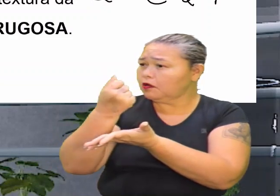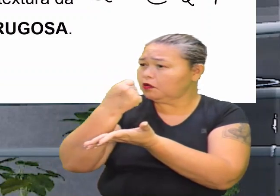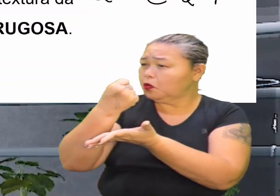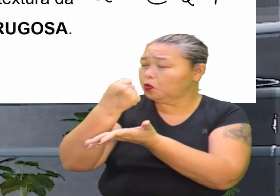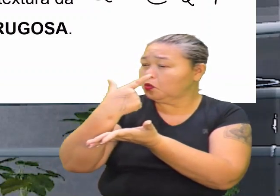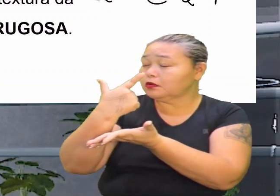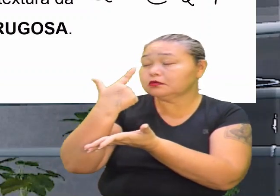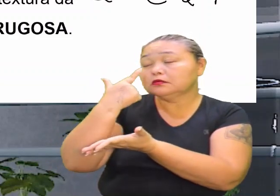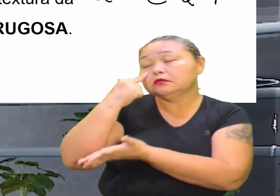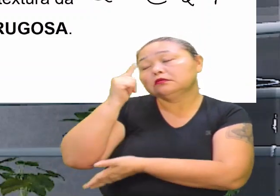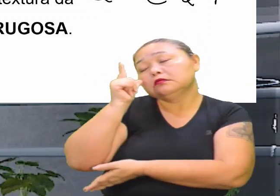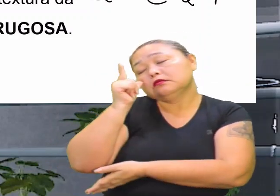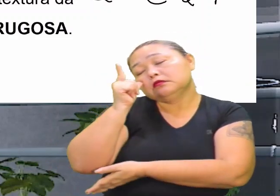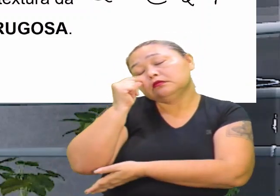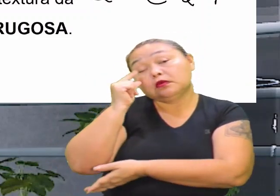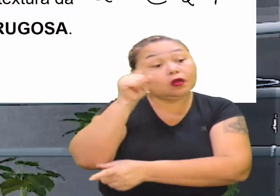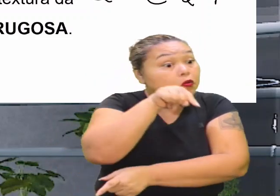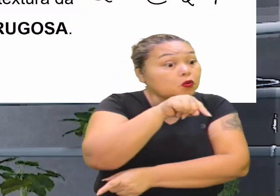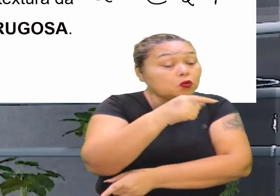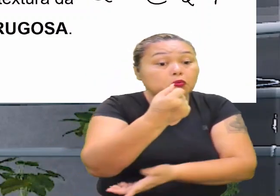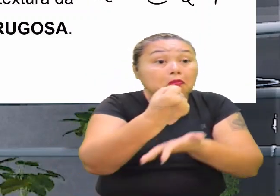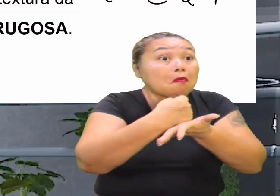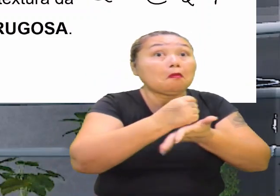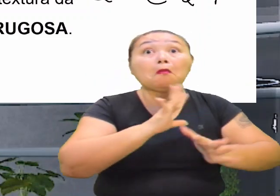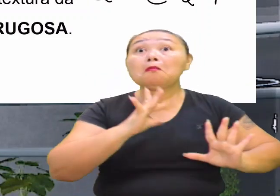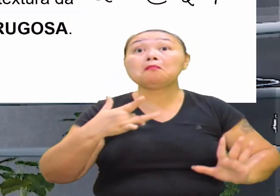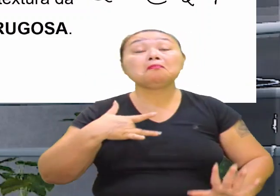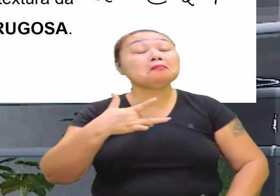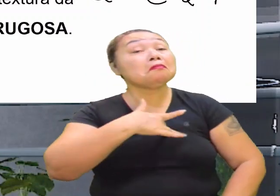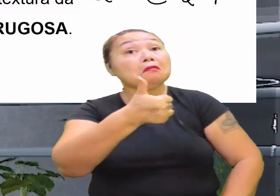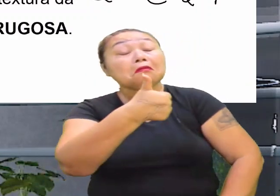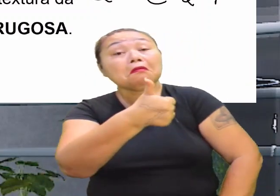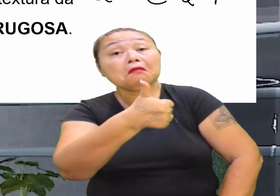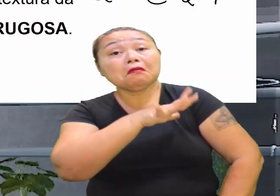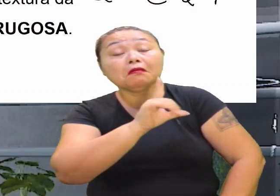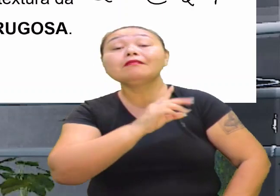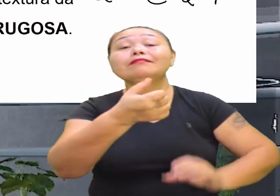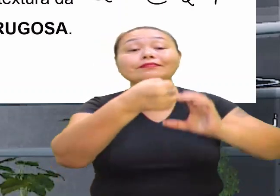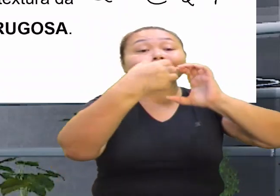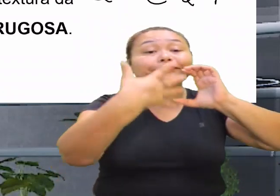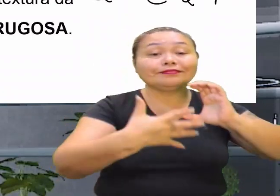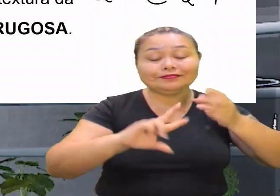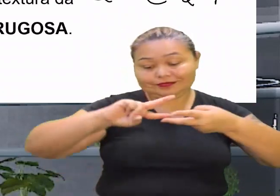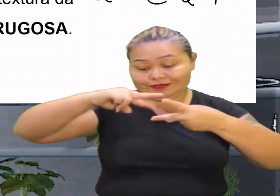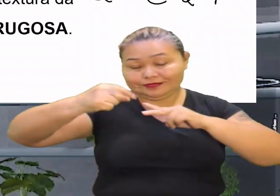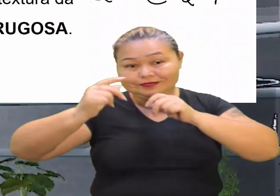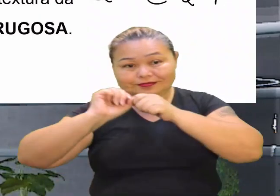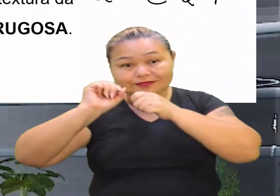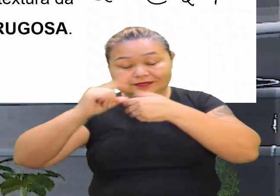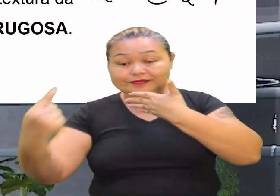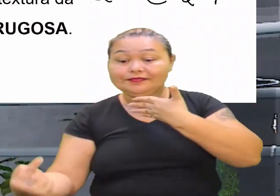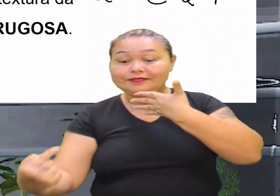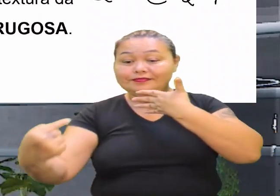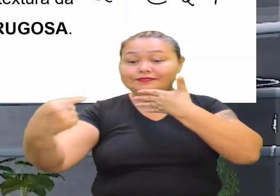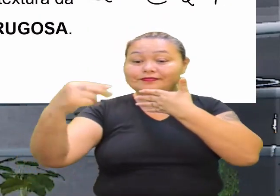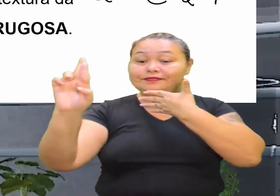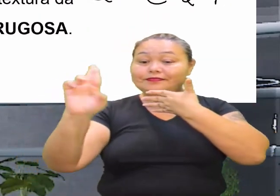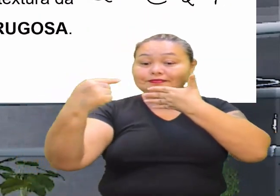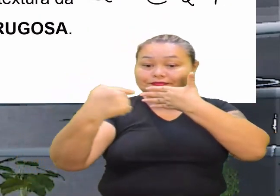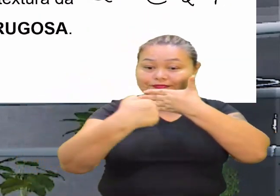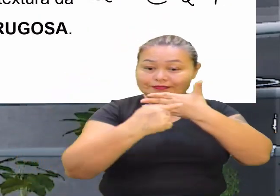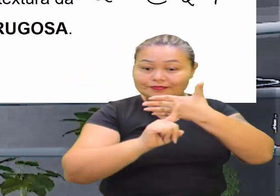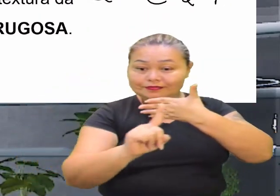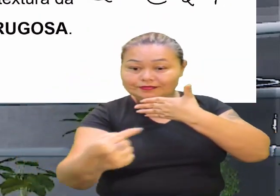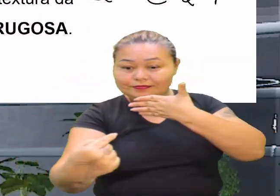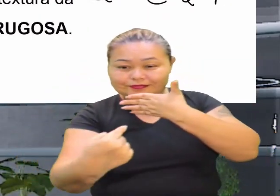uma sonolência e o outro toma e não sente nada. Isso é uma característica genética de uma eficiência da resposta